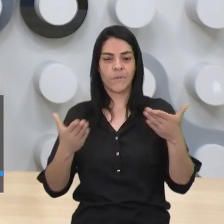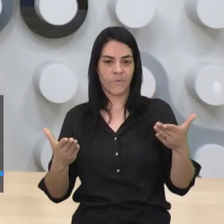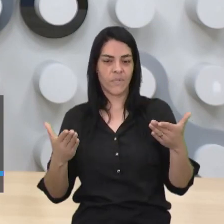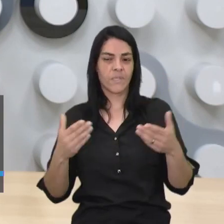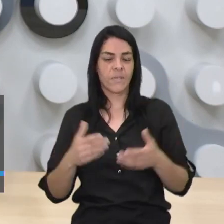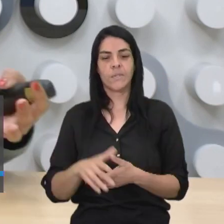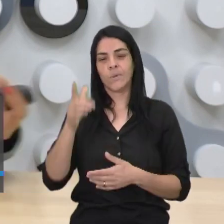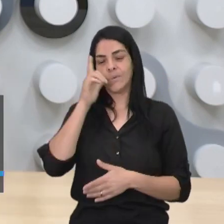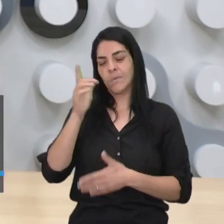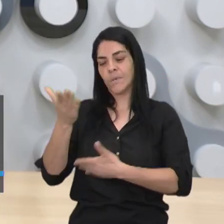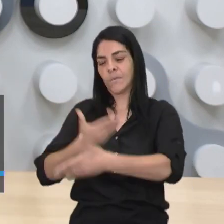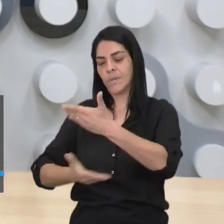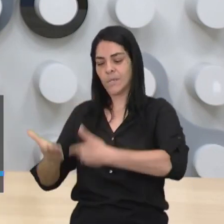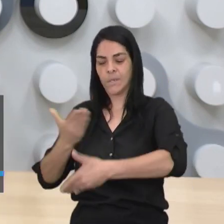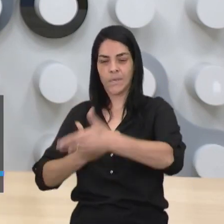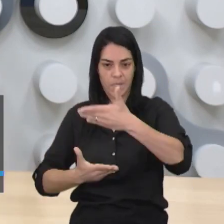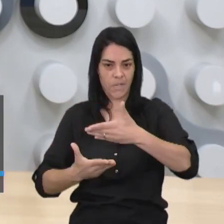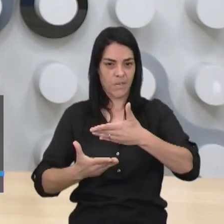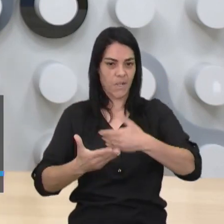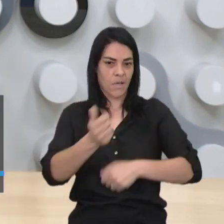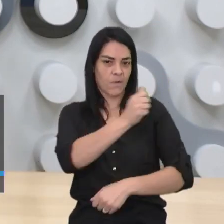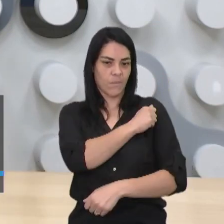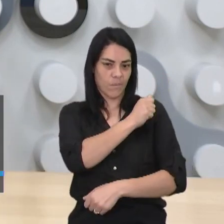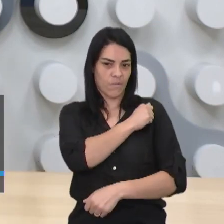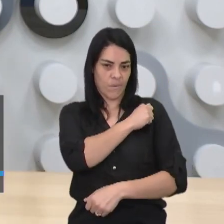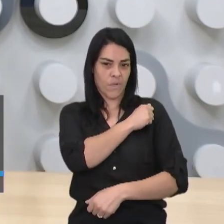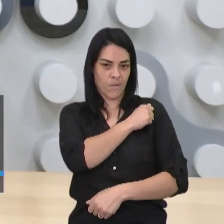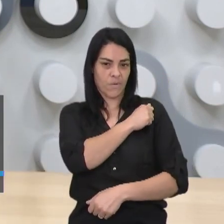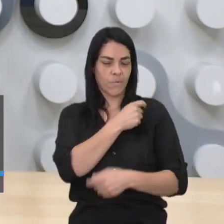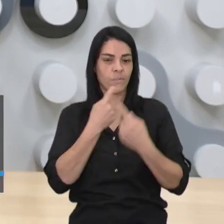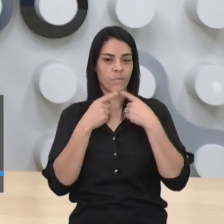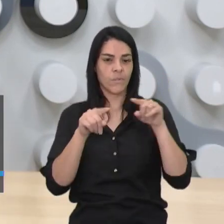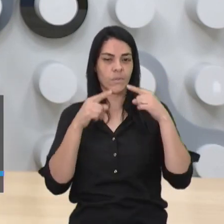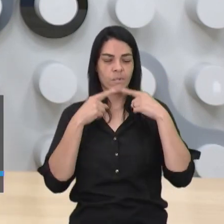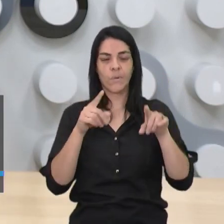vocês interajam entre vocês e discutam, né? Porque